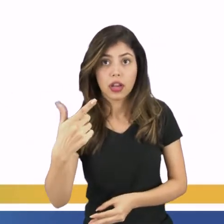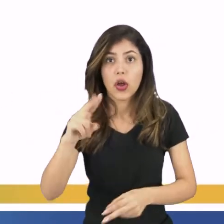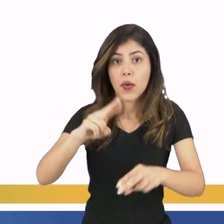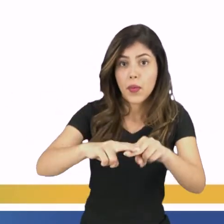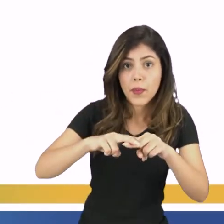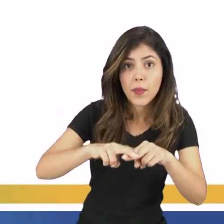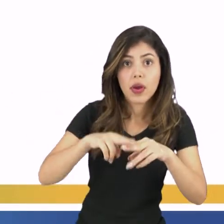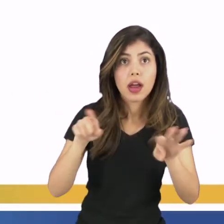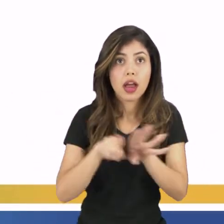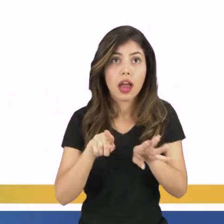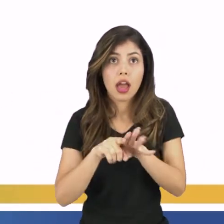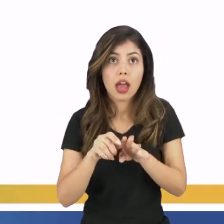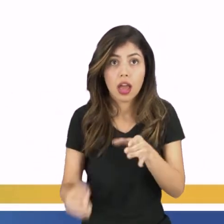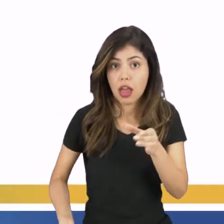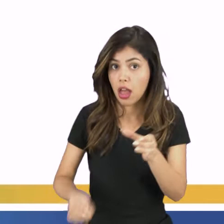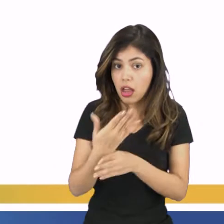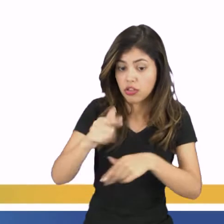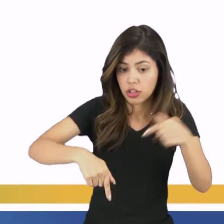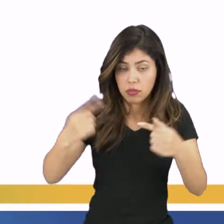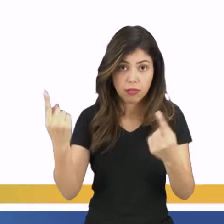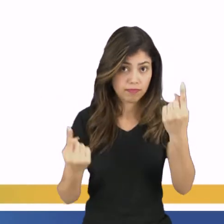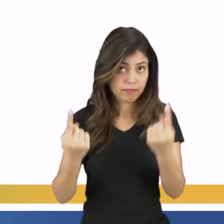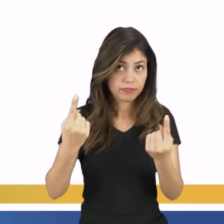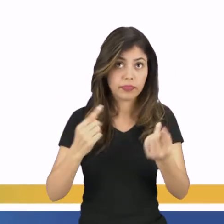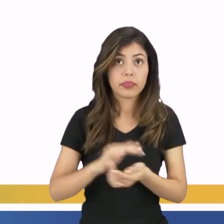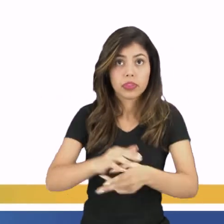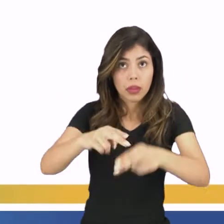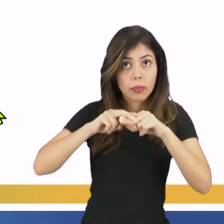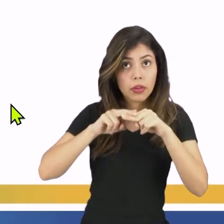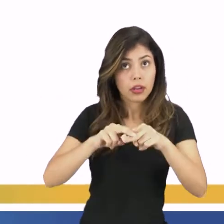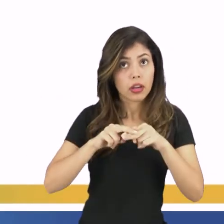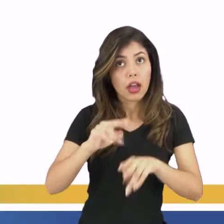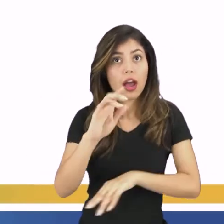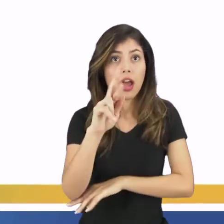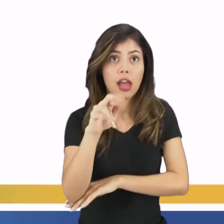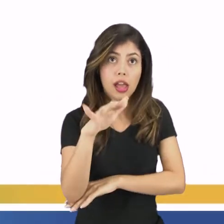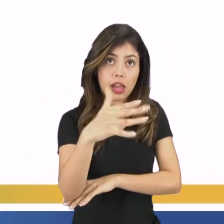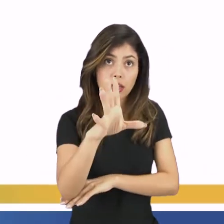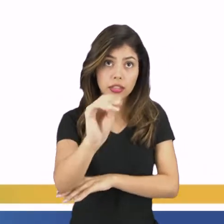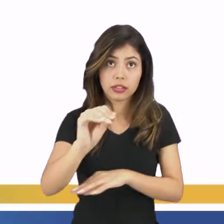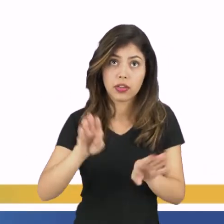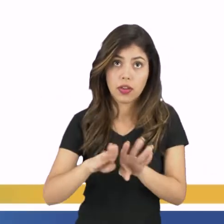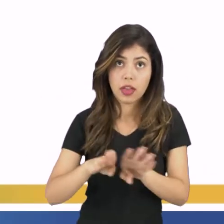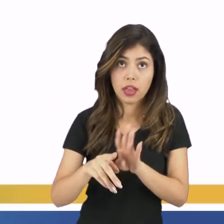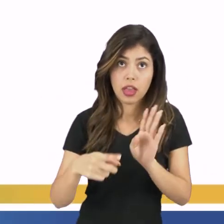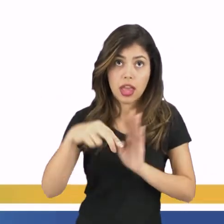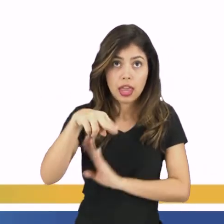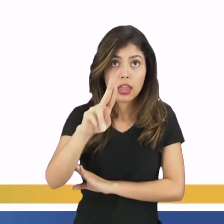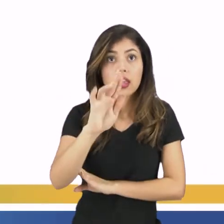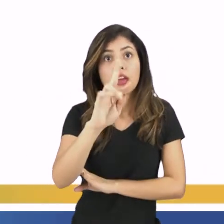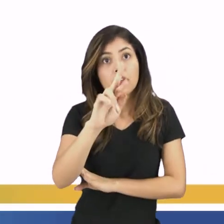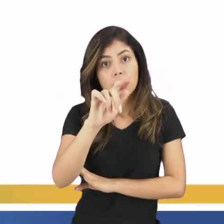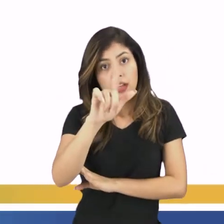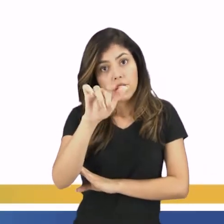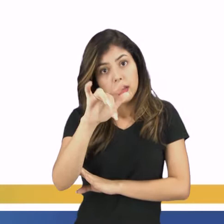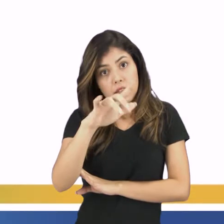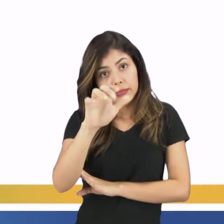elas reagem quimicamente entre si. E por isso, essa reação é denominada neutralização.